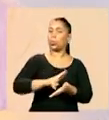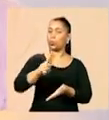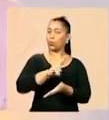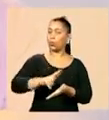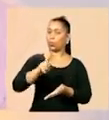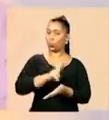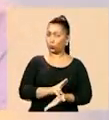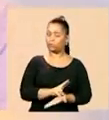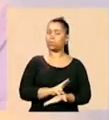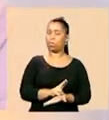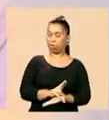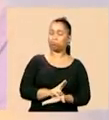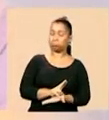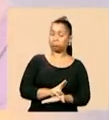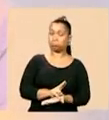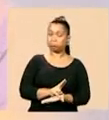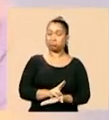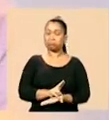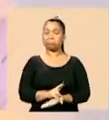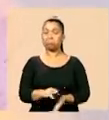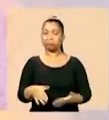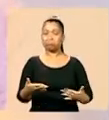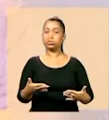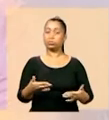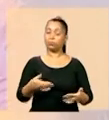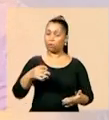com a finalidade a qual o EPI foi